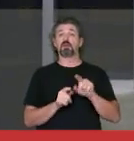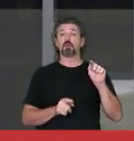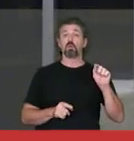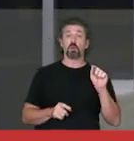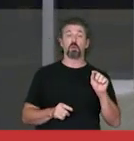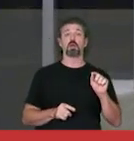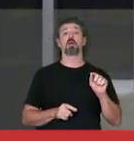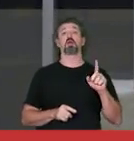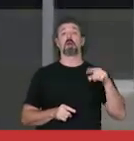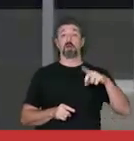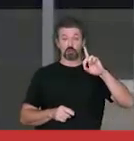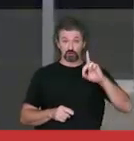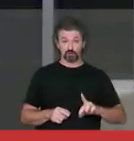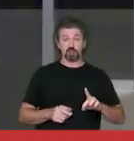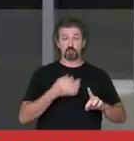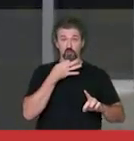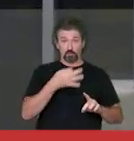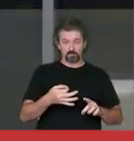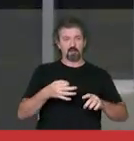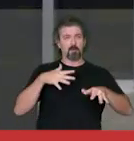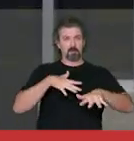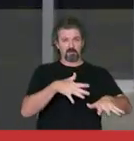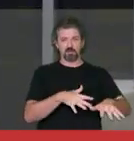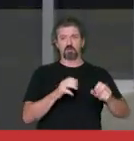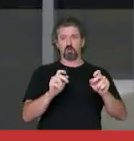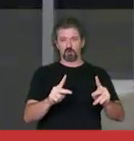de ser direito de manifestação,